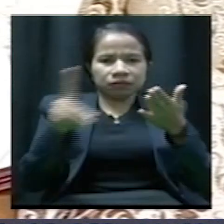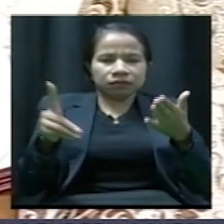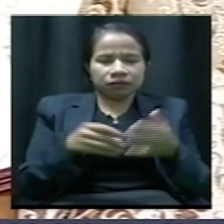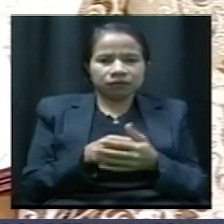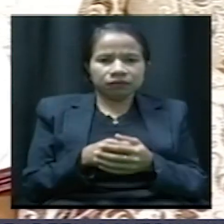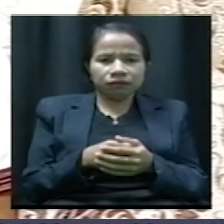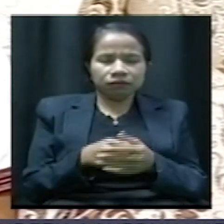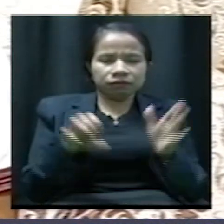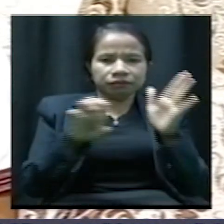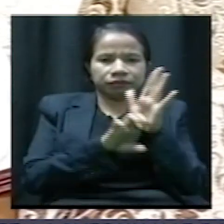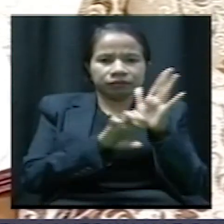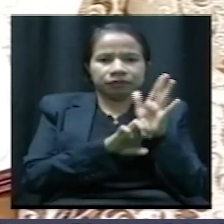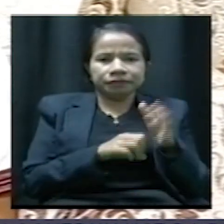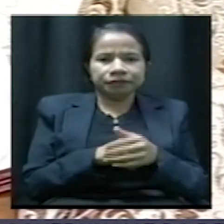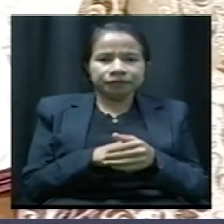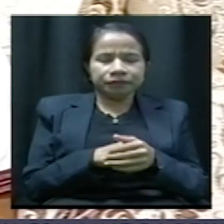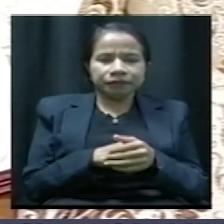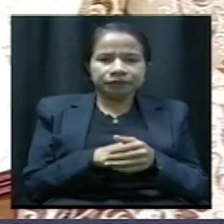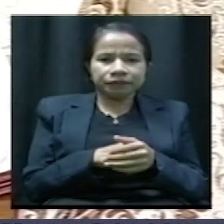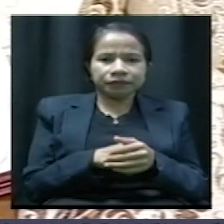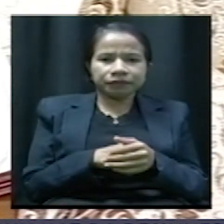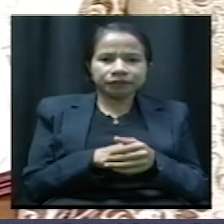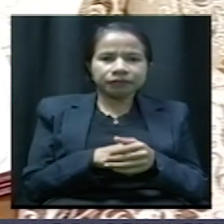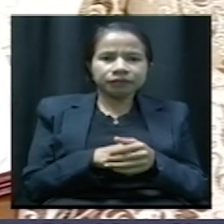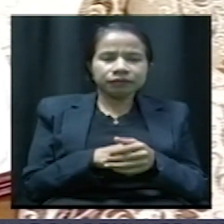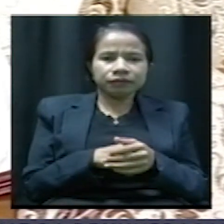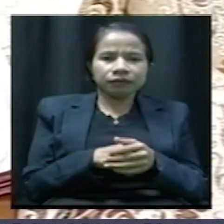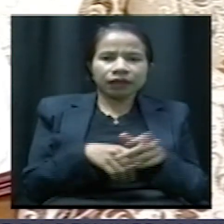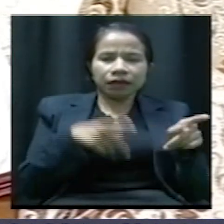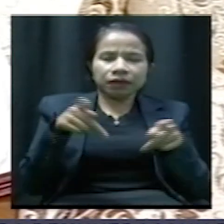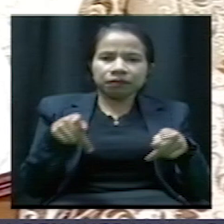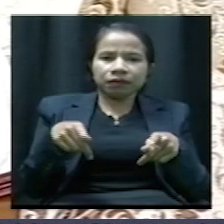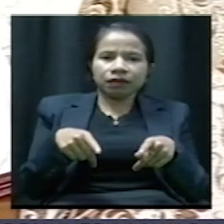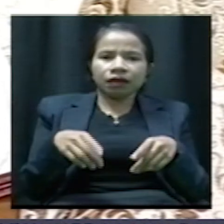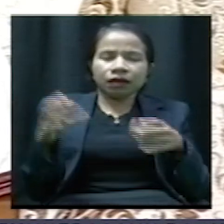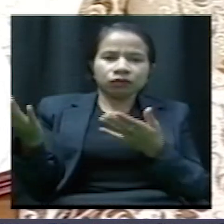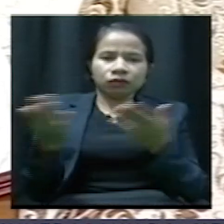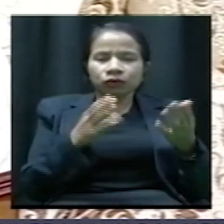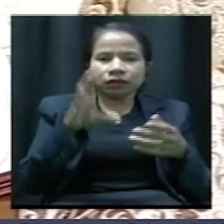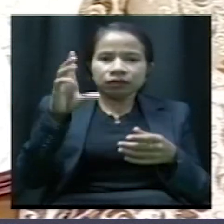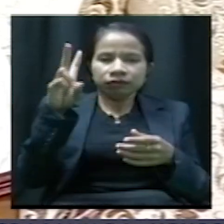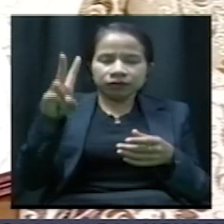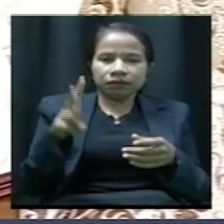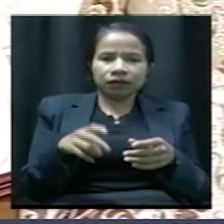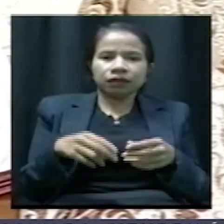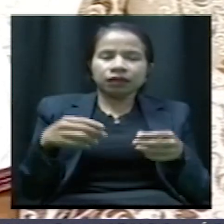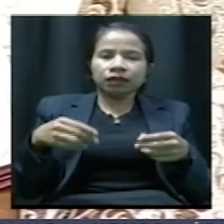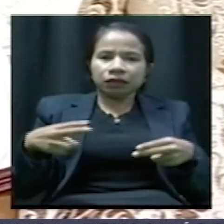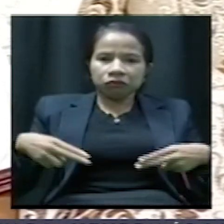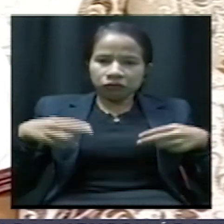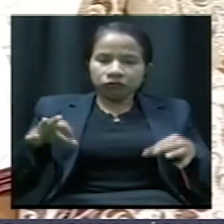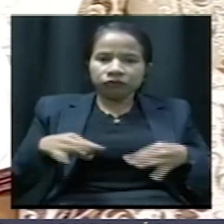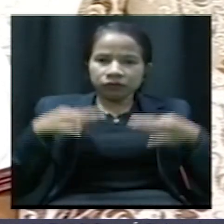diskriminasaun los por exemplo ia ne badian ema kandidatu hotu tenki ia kondisaun saudi no mental dan